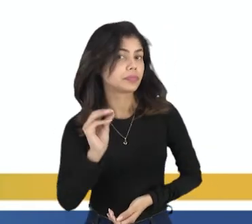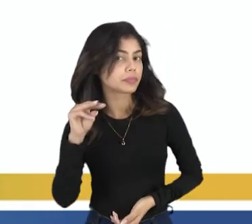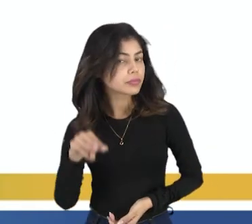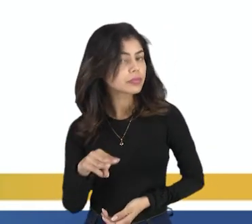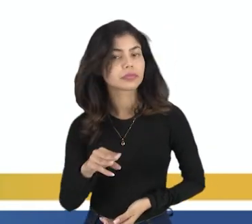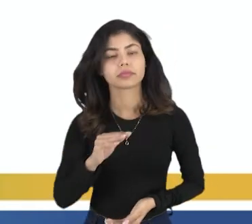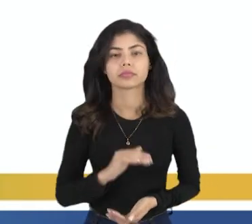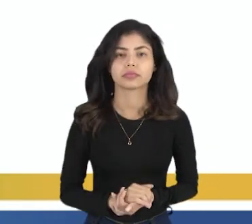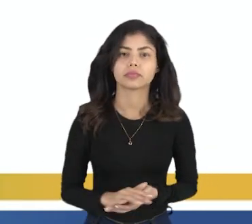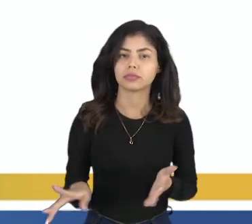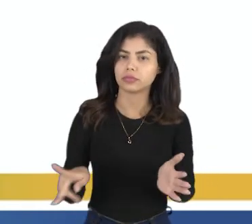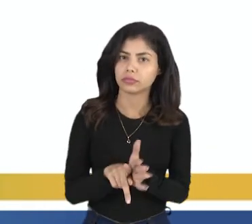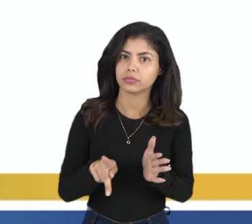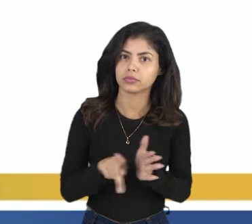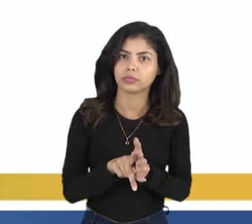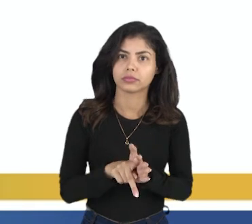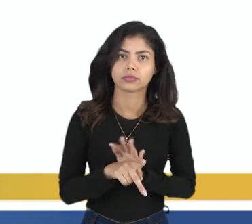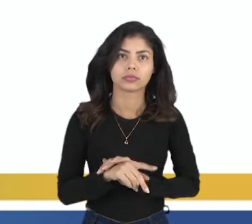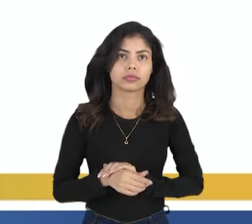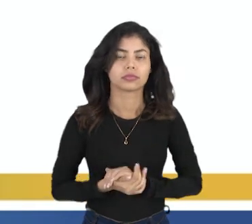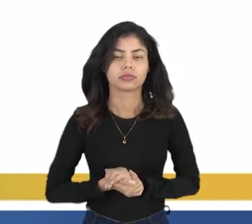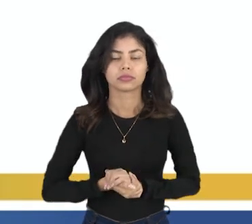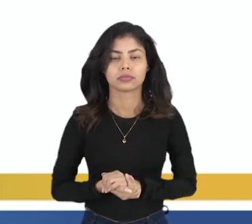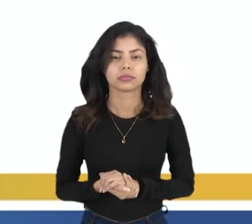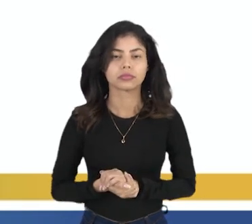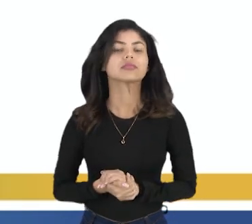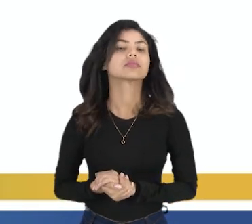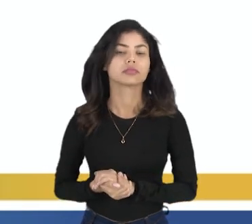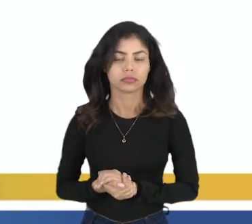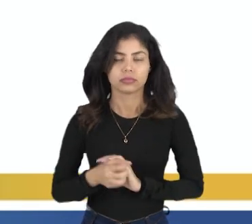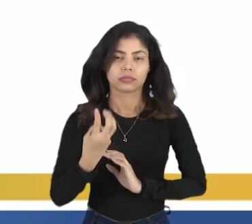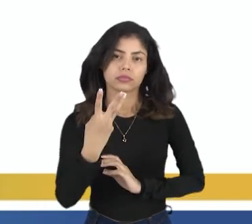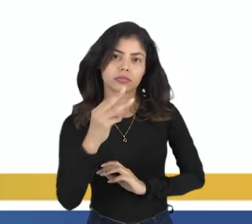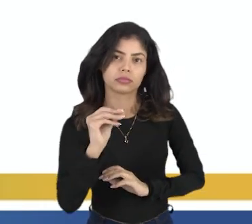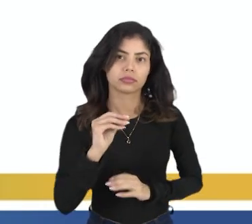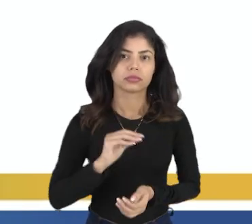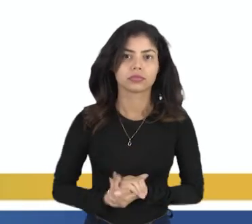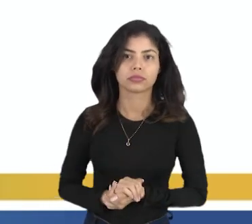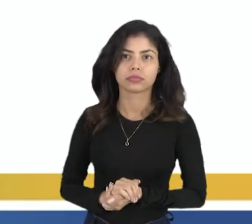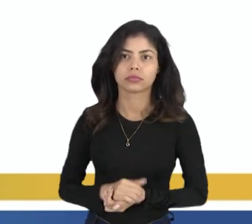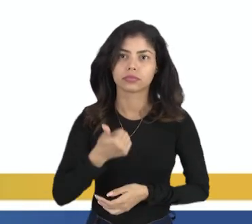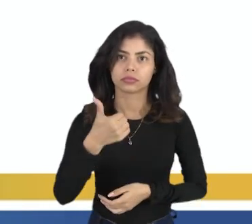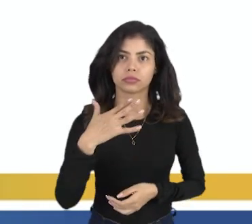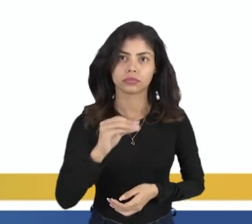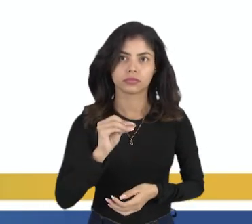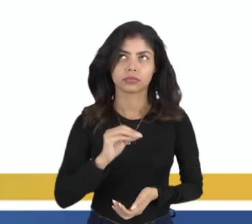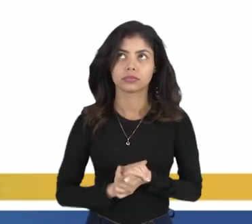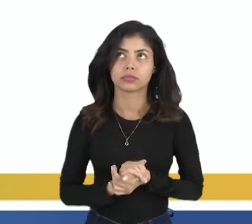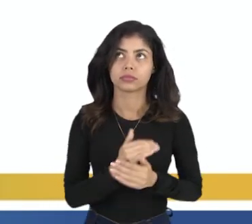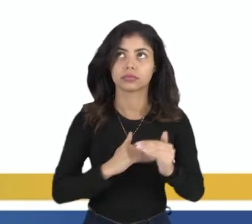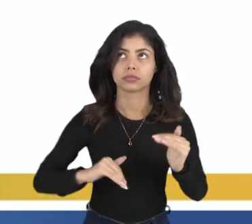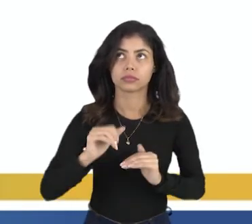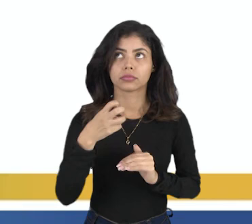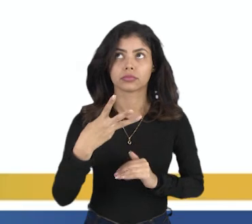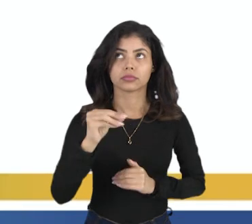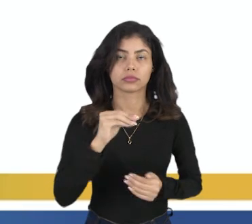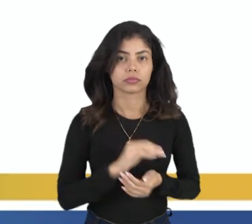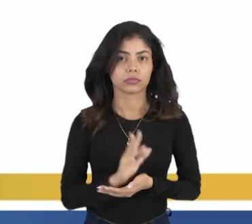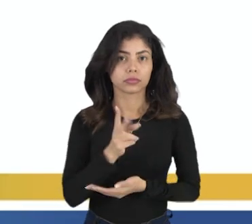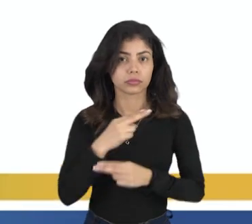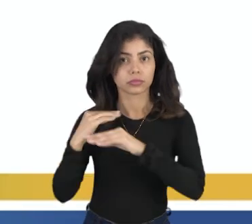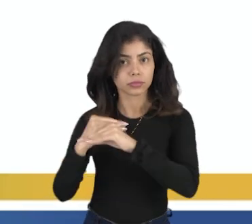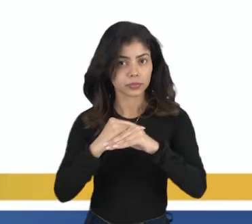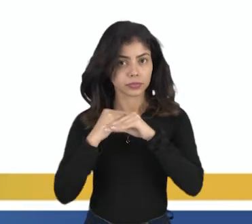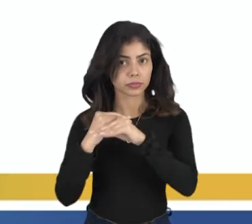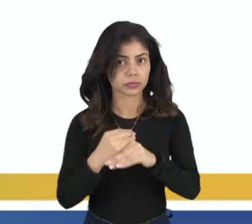é exatamente, né, relativo a 30, né? Nós temos aí 10 sobre 30 é exatamente